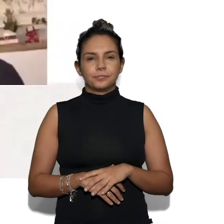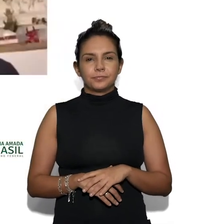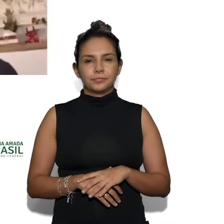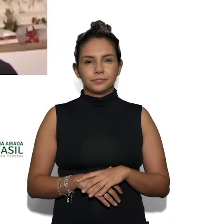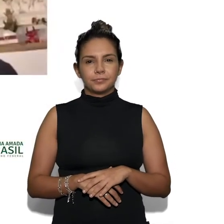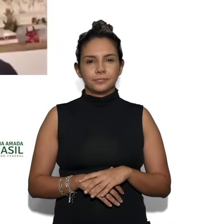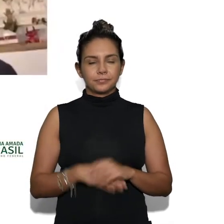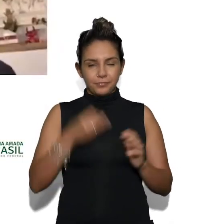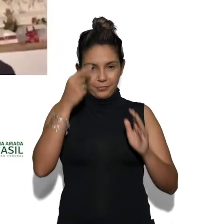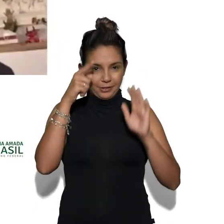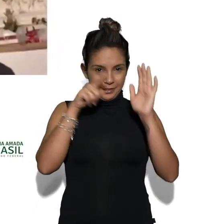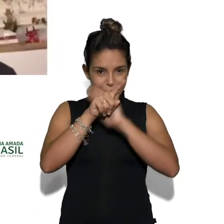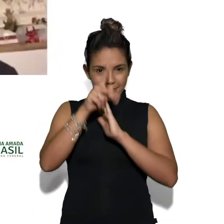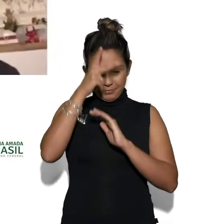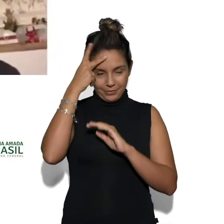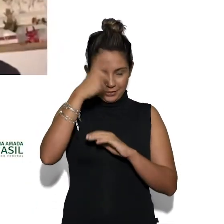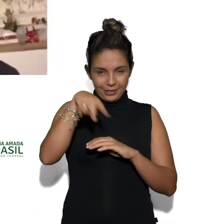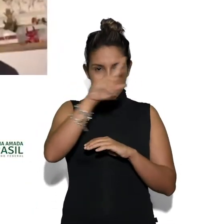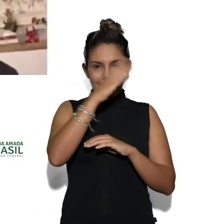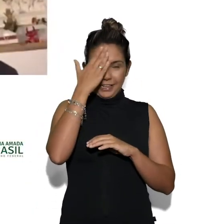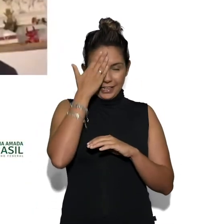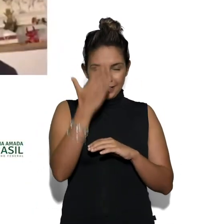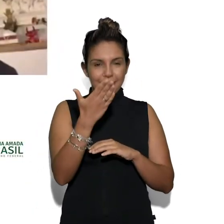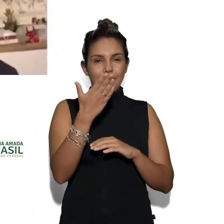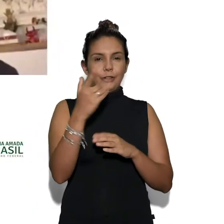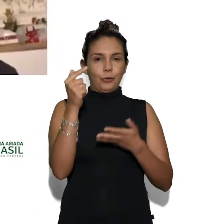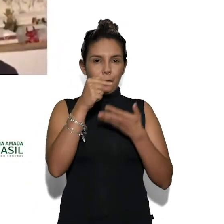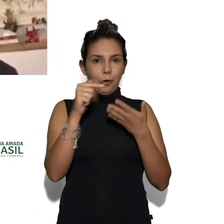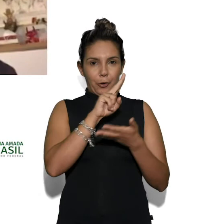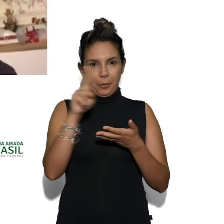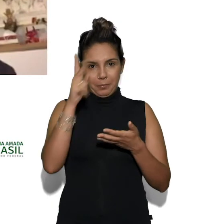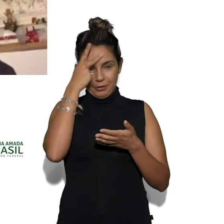Tantas perguntas aqui, eu agradeço a Eneida.